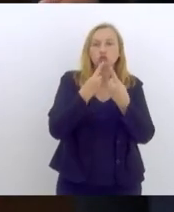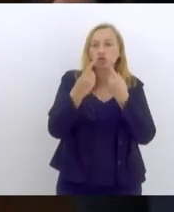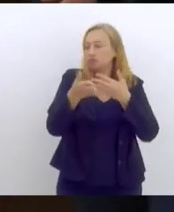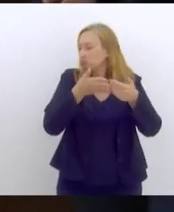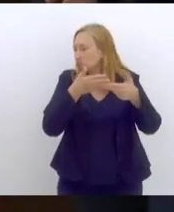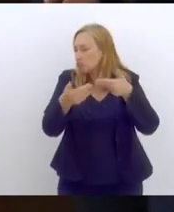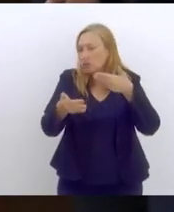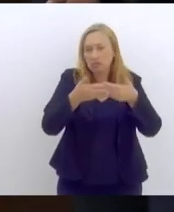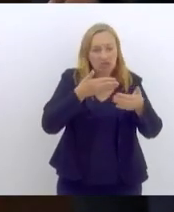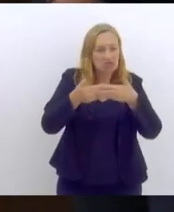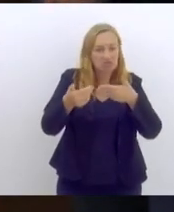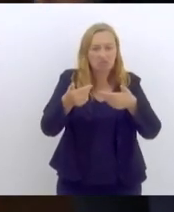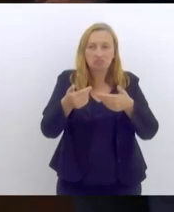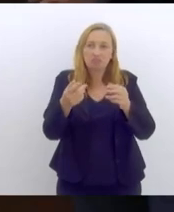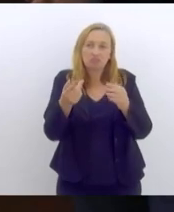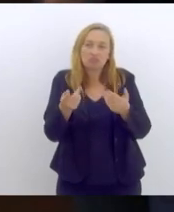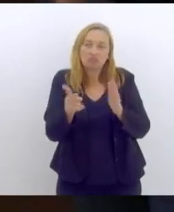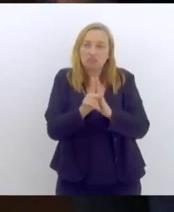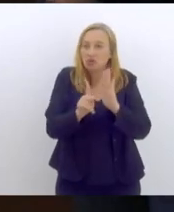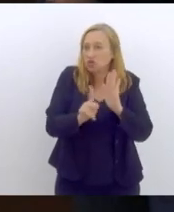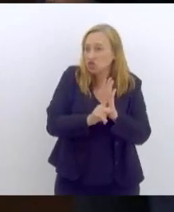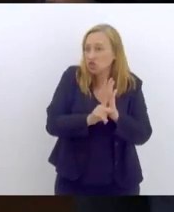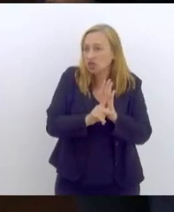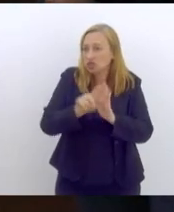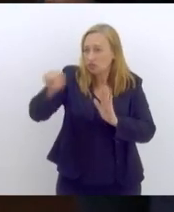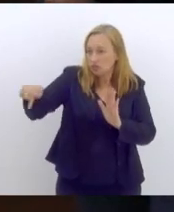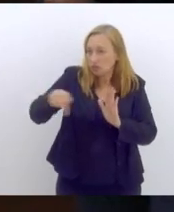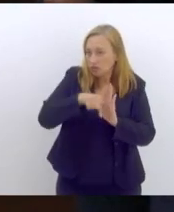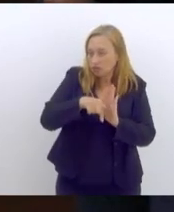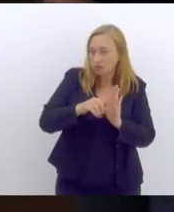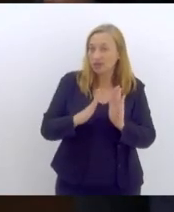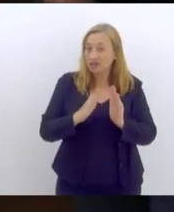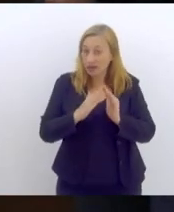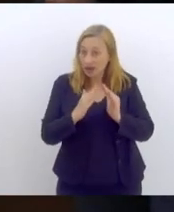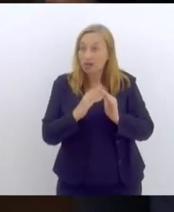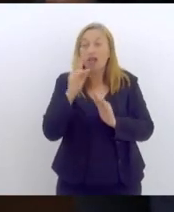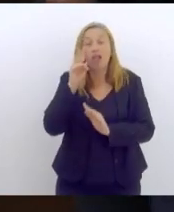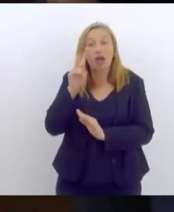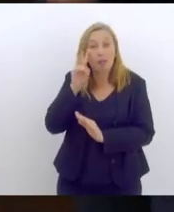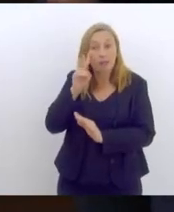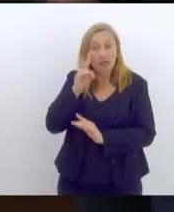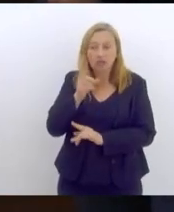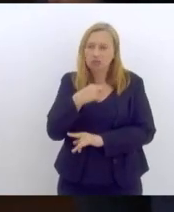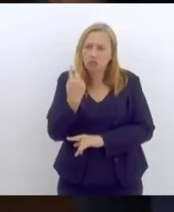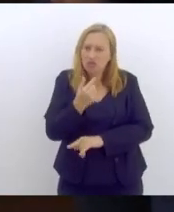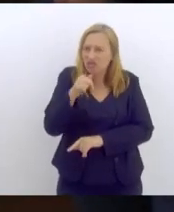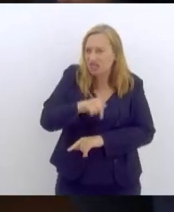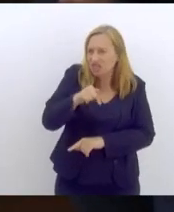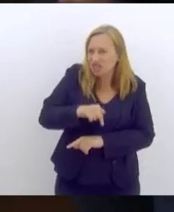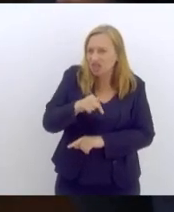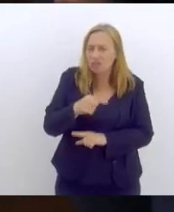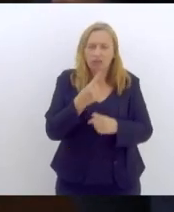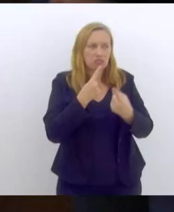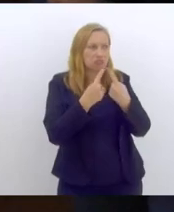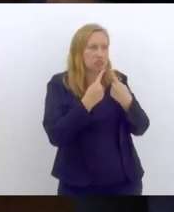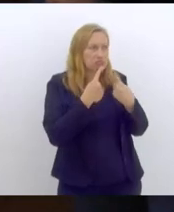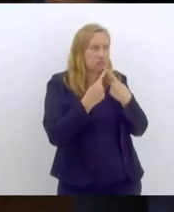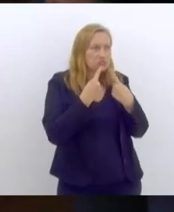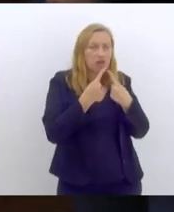de projeto que for pautado aqui esta casa. Lembrando que nós não estamos aqui para debater